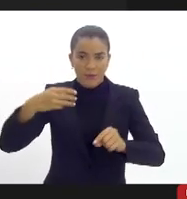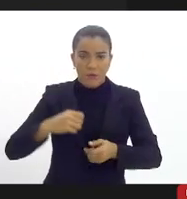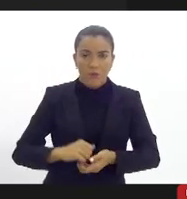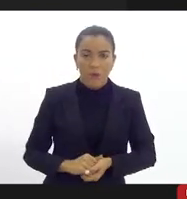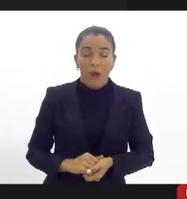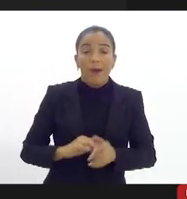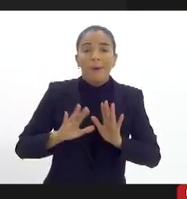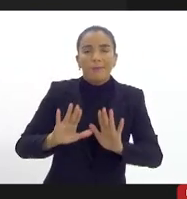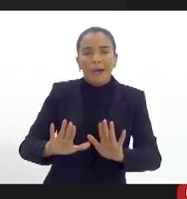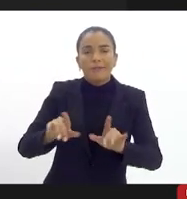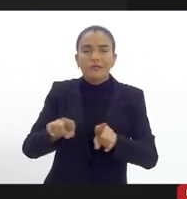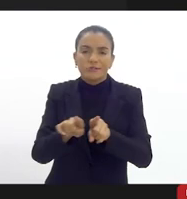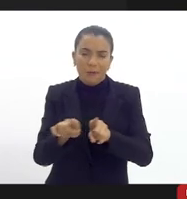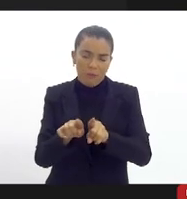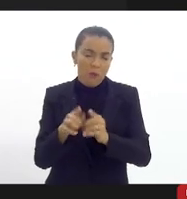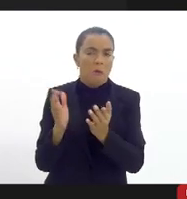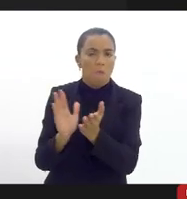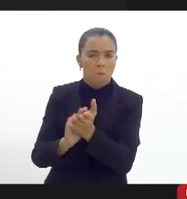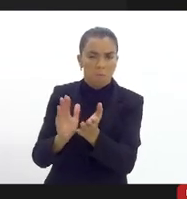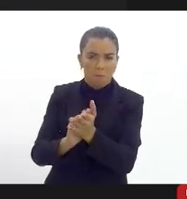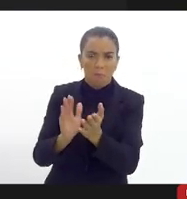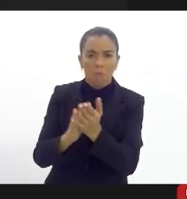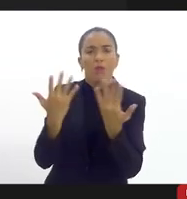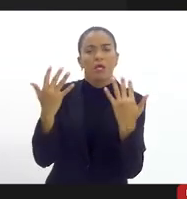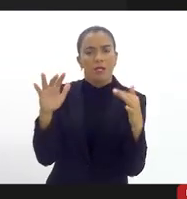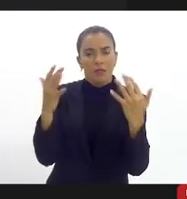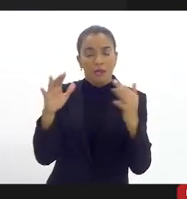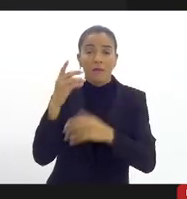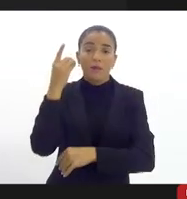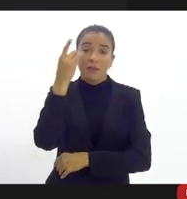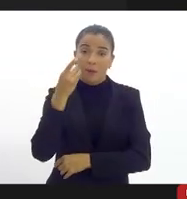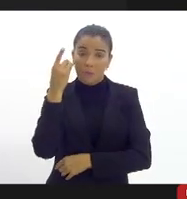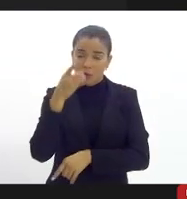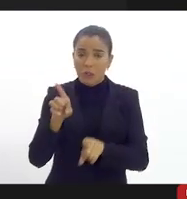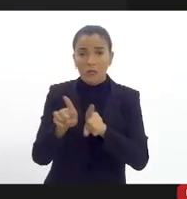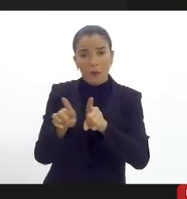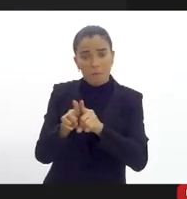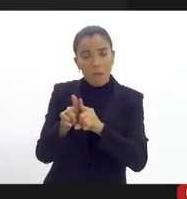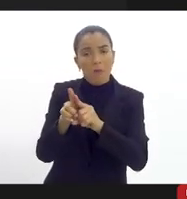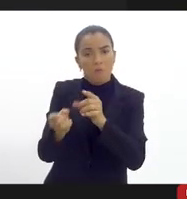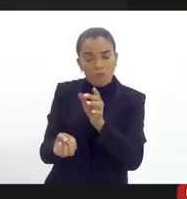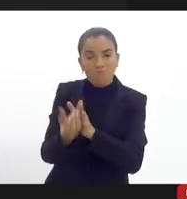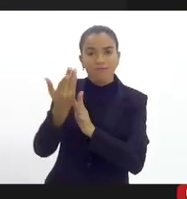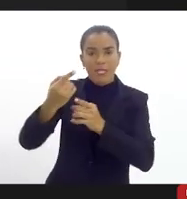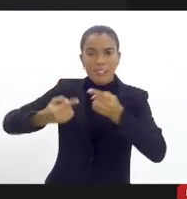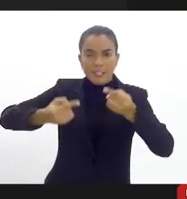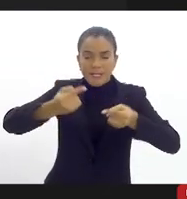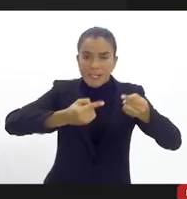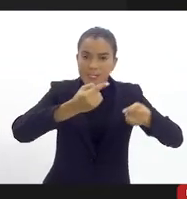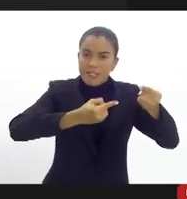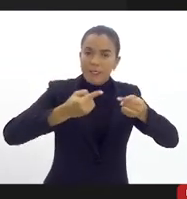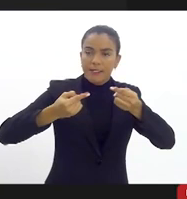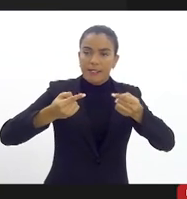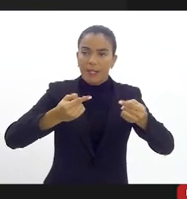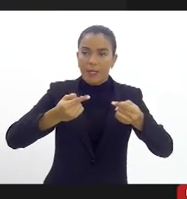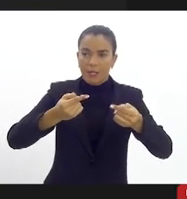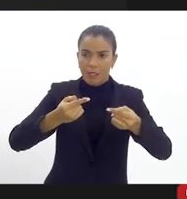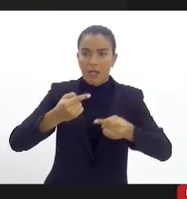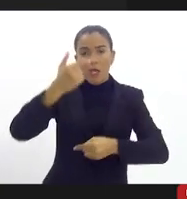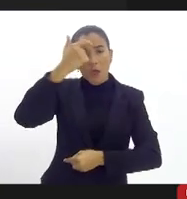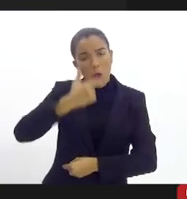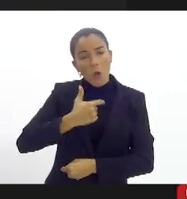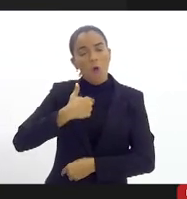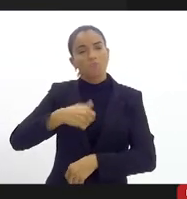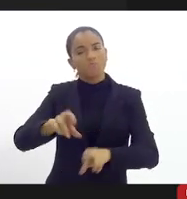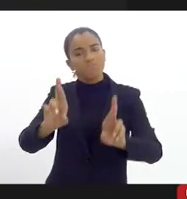eu então parabenizo a deputada e a todos por conduzir esse debate e eu espero